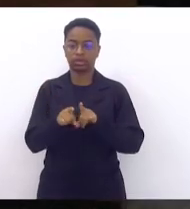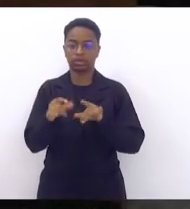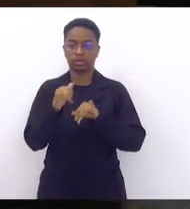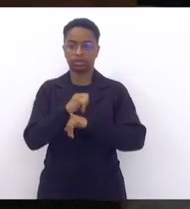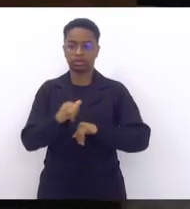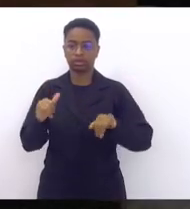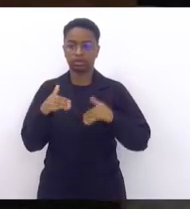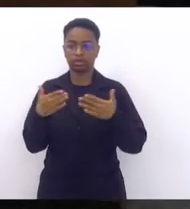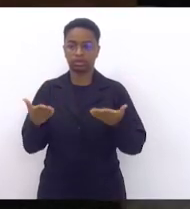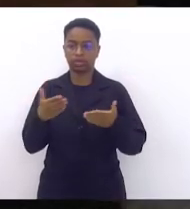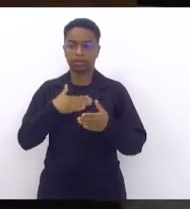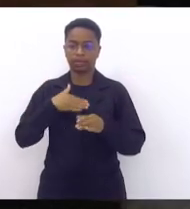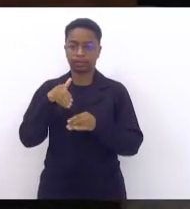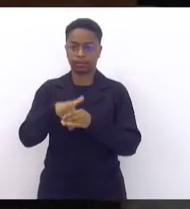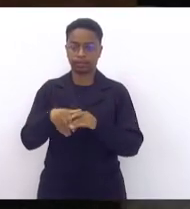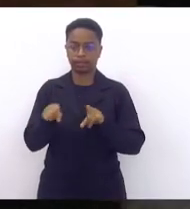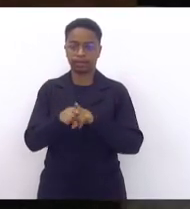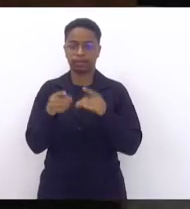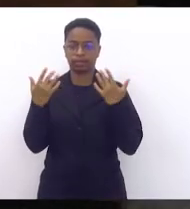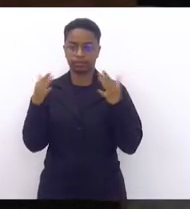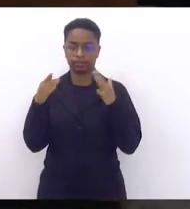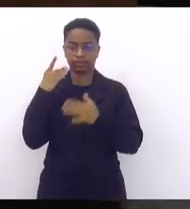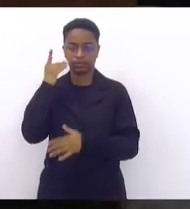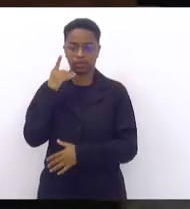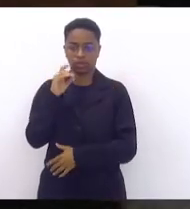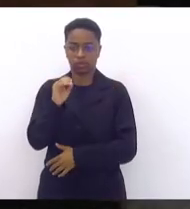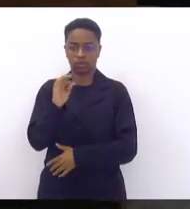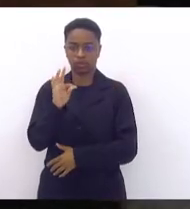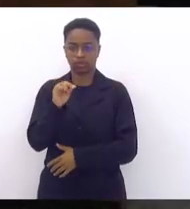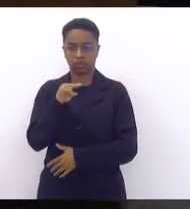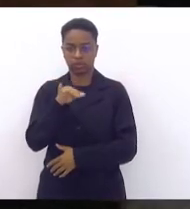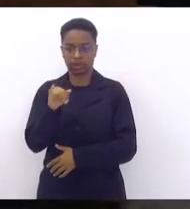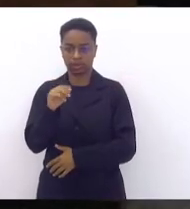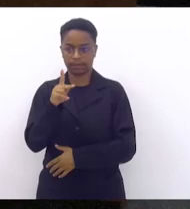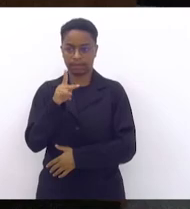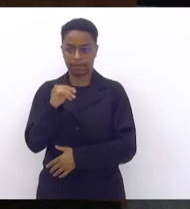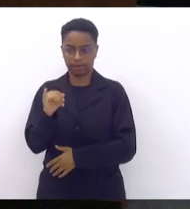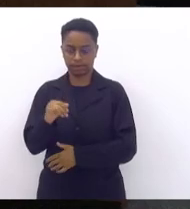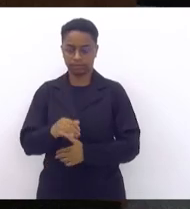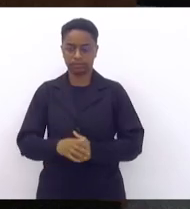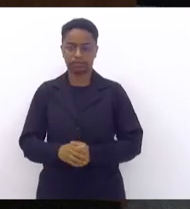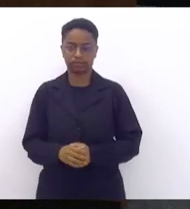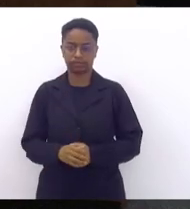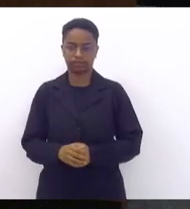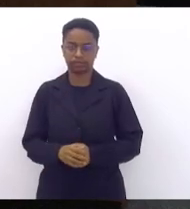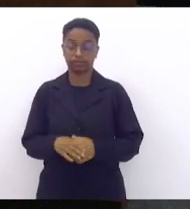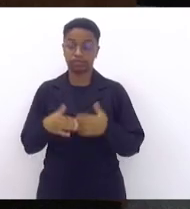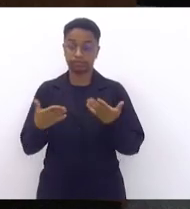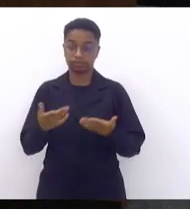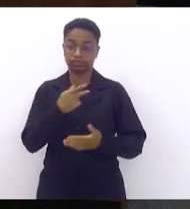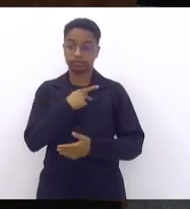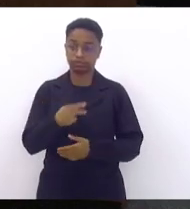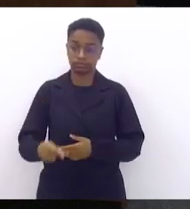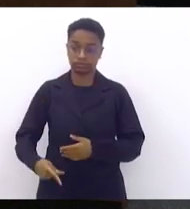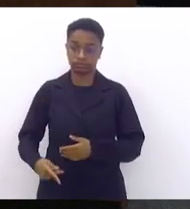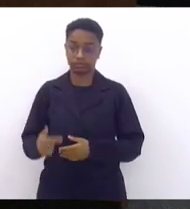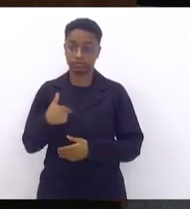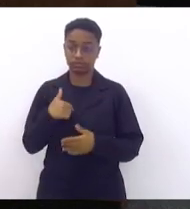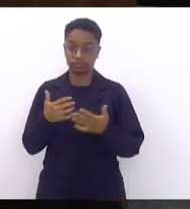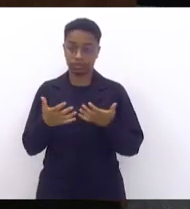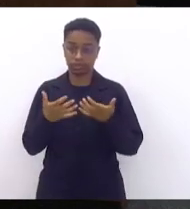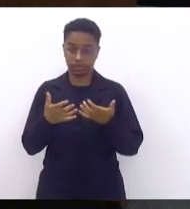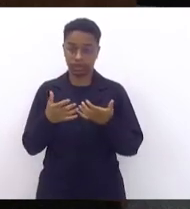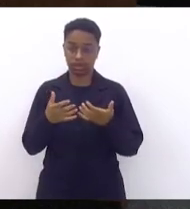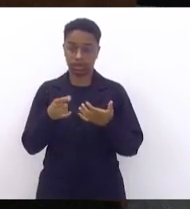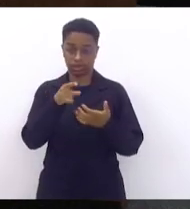voto, parabenizar o deputado Antônio de Paula, pai. Presidente, eu quero a atenção que o senhor deu para o